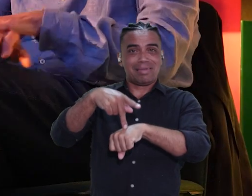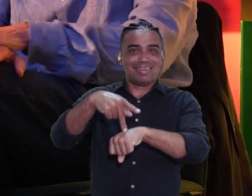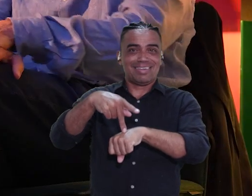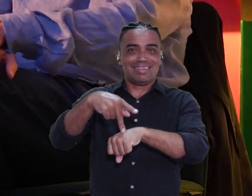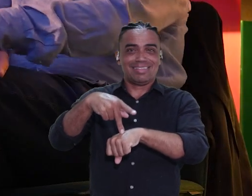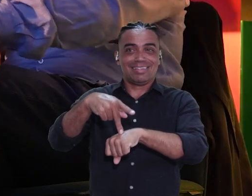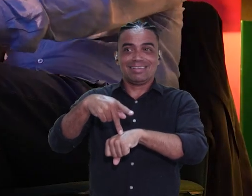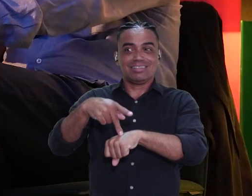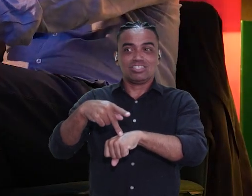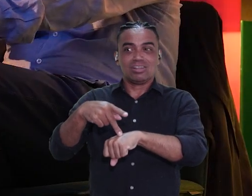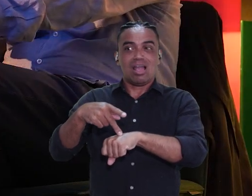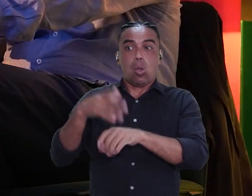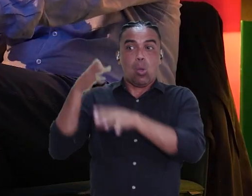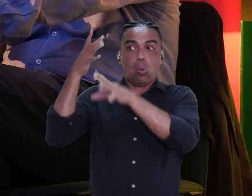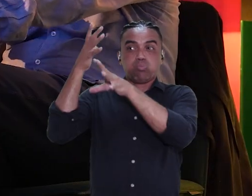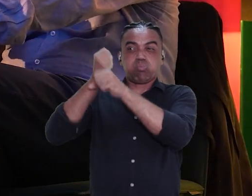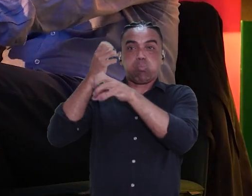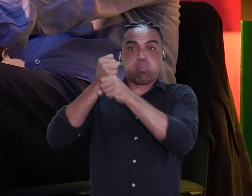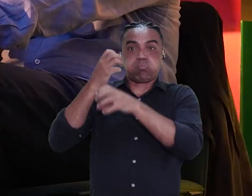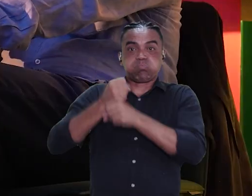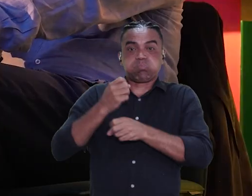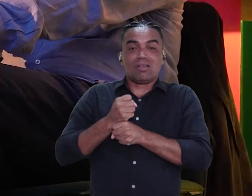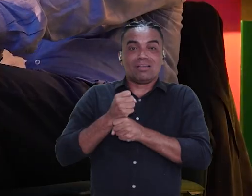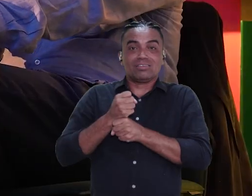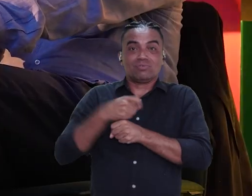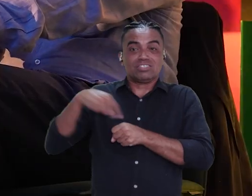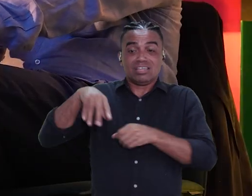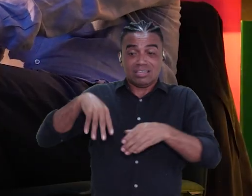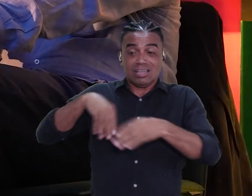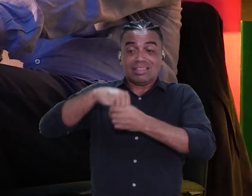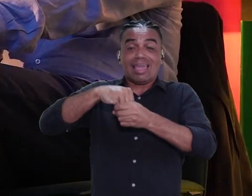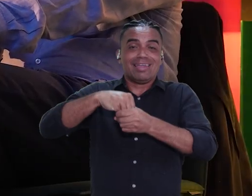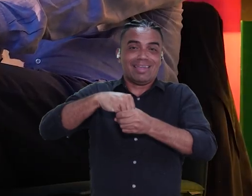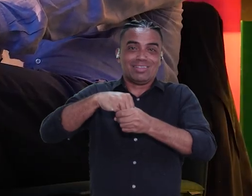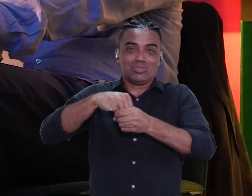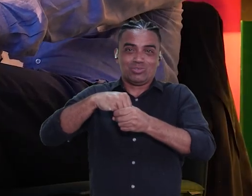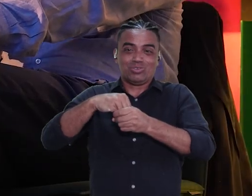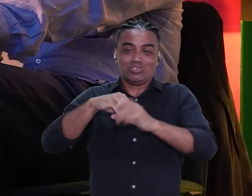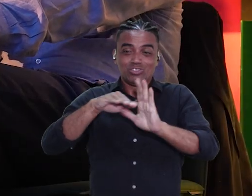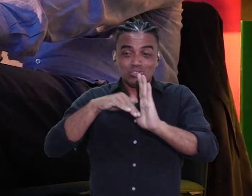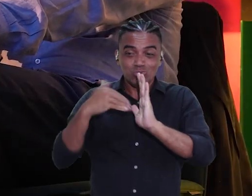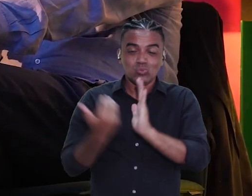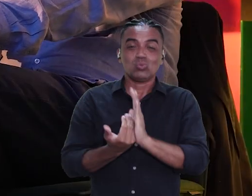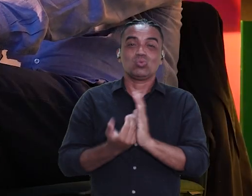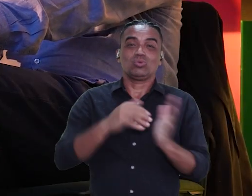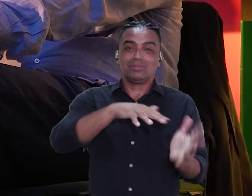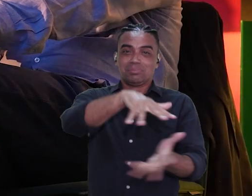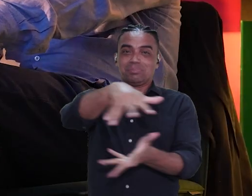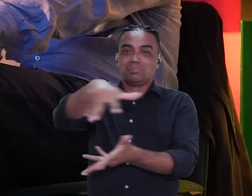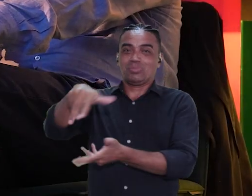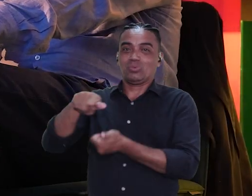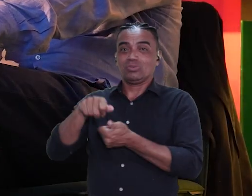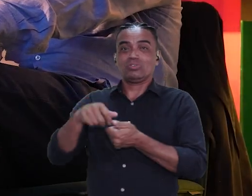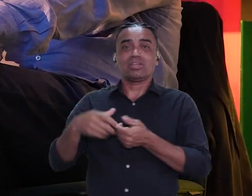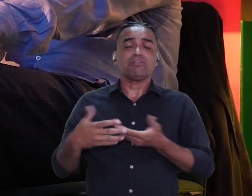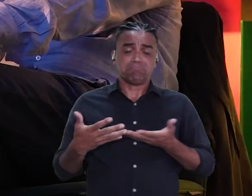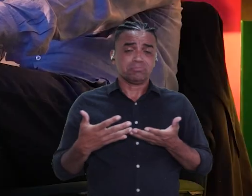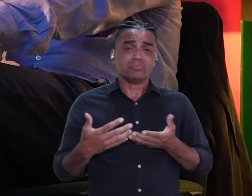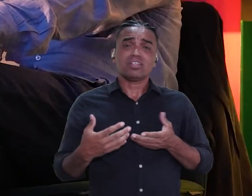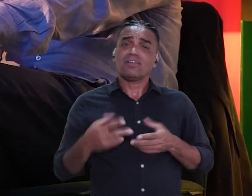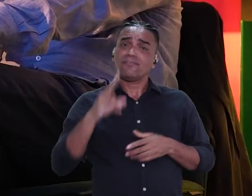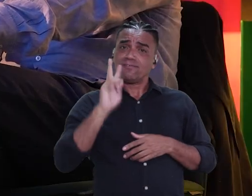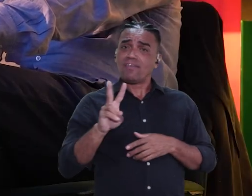De não acumulação, de se sentir parte desse processo, de